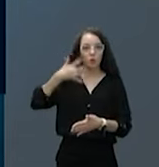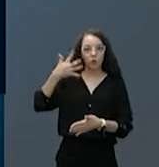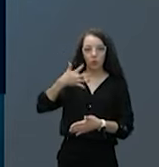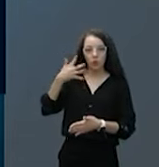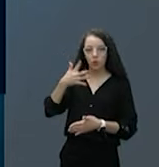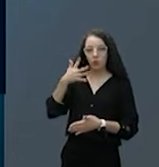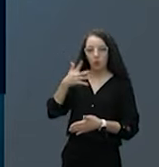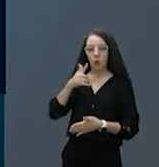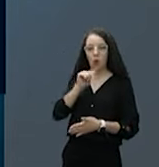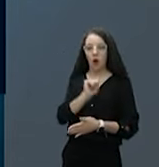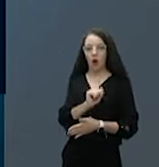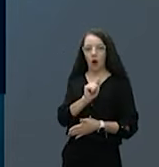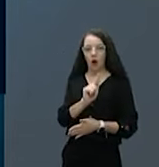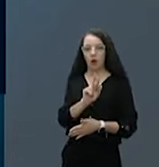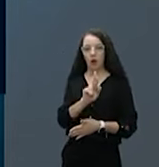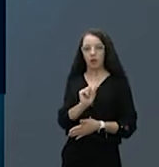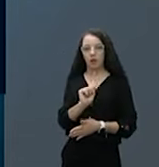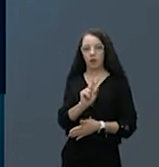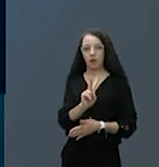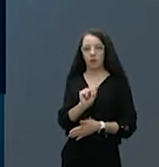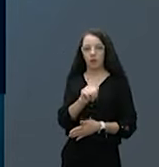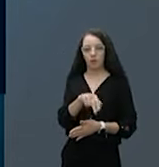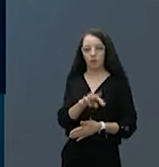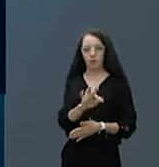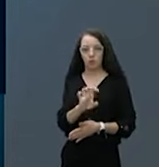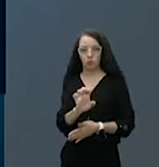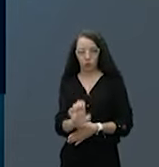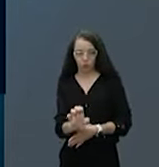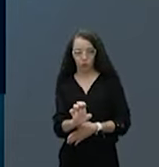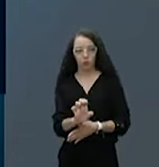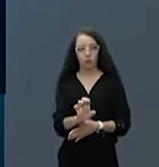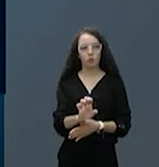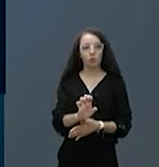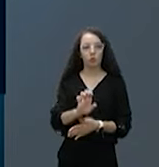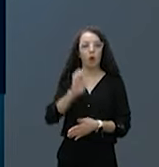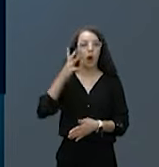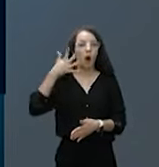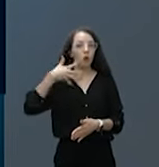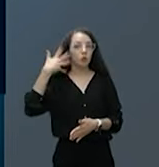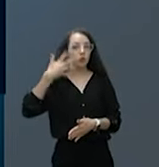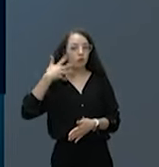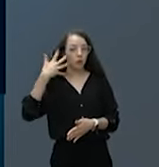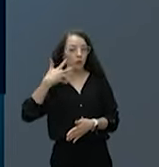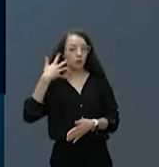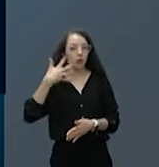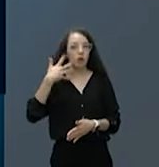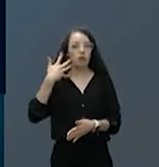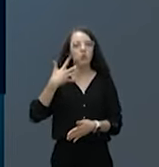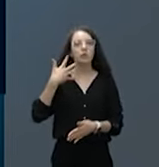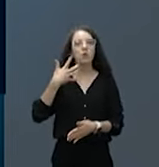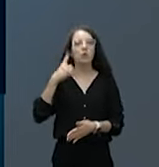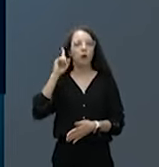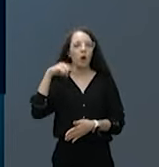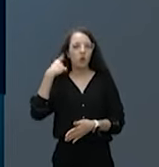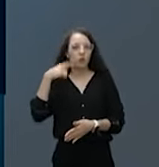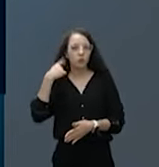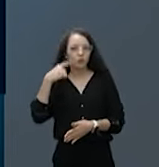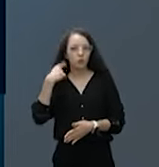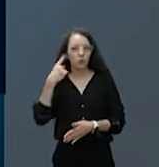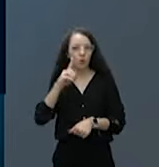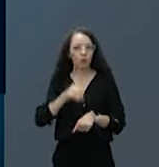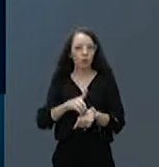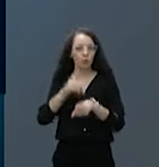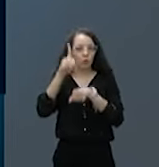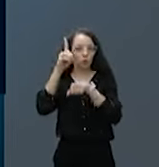impedido o ministro Og, e a sustentação oral é do doutor Rafael Barroso Fonteles.